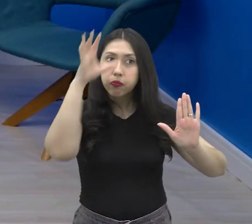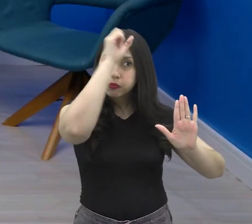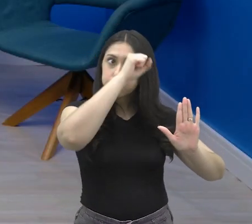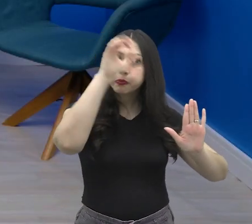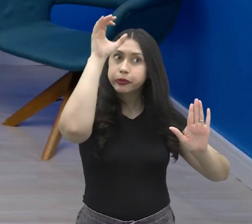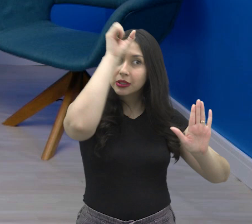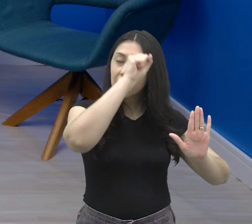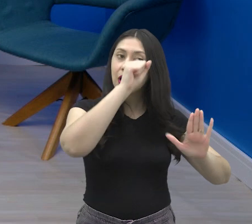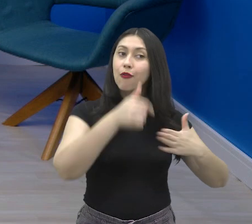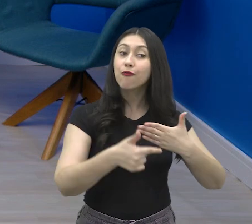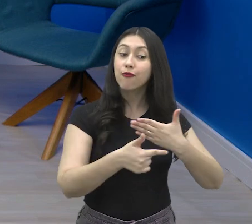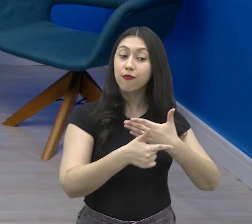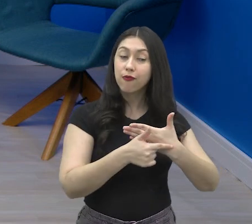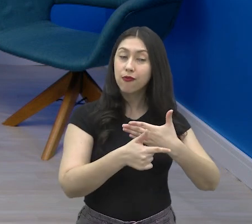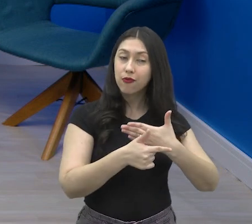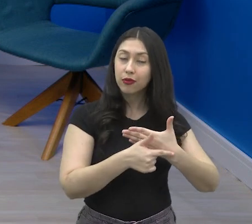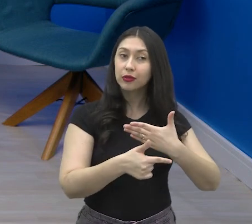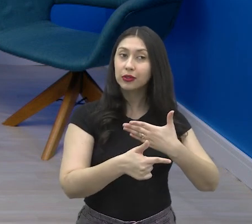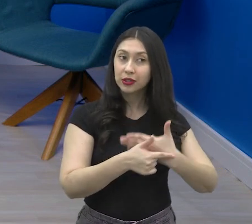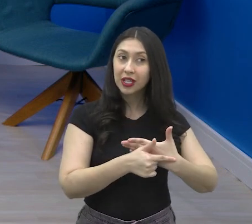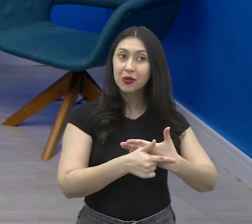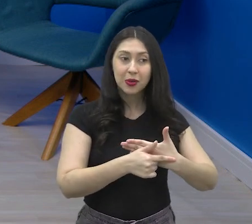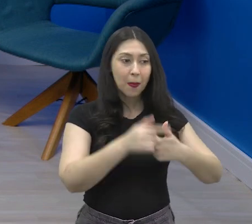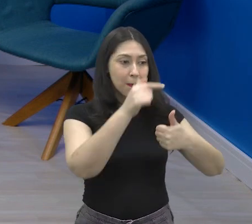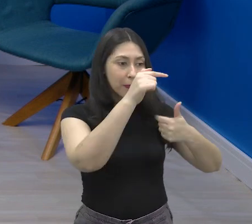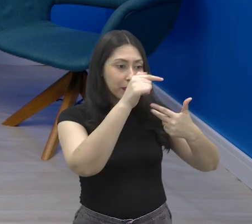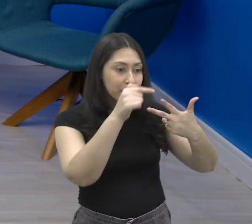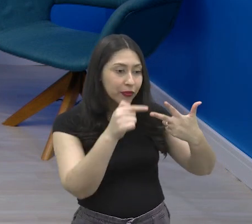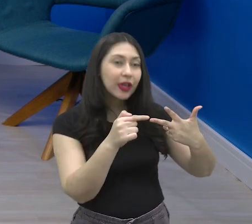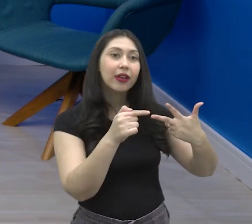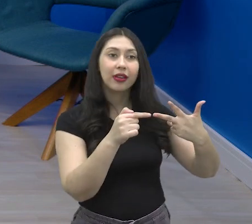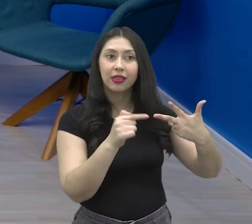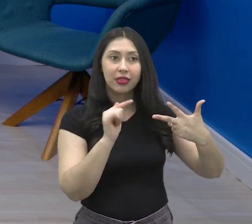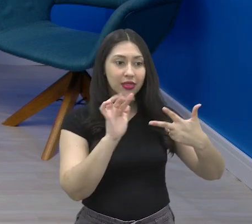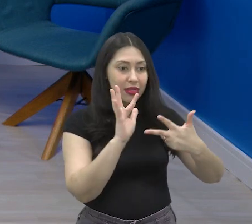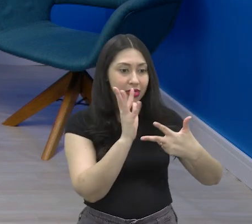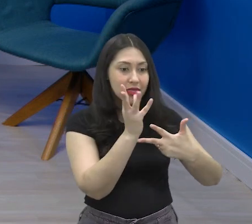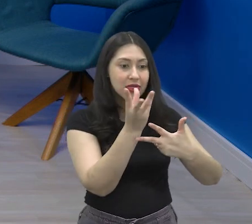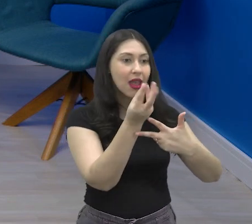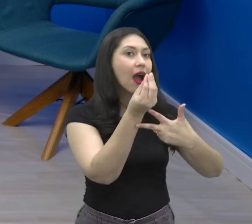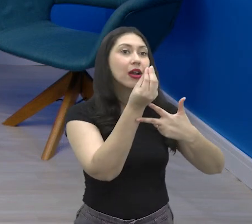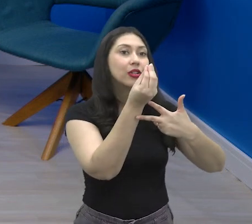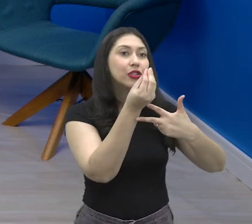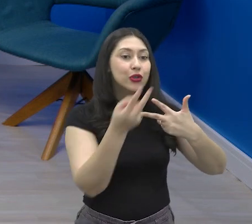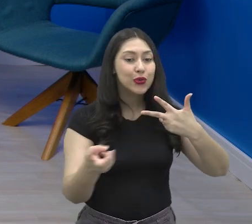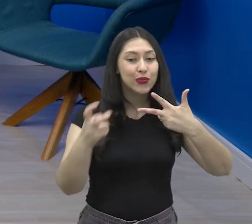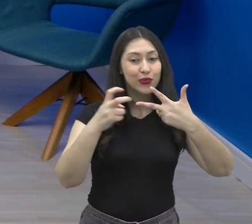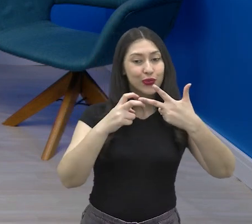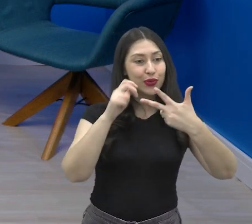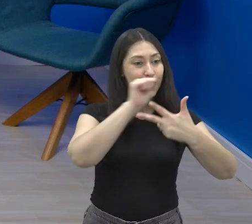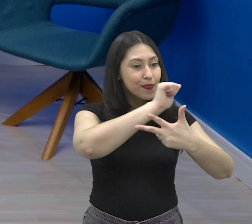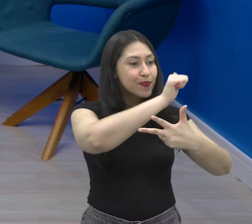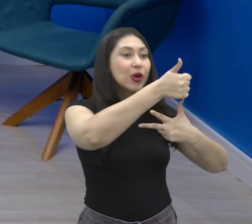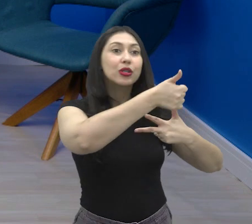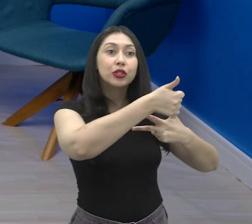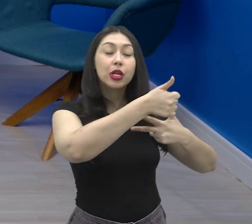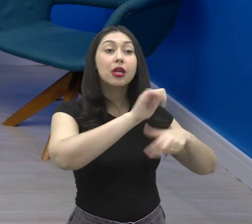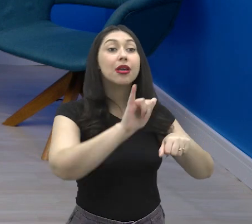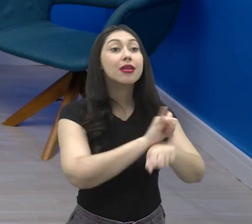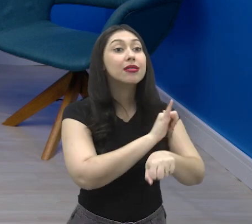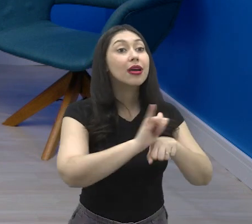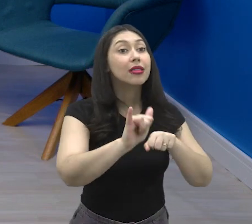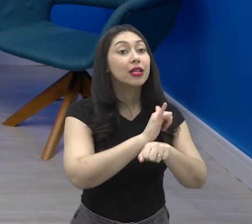bastante, entender bastante o papel desses tópicos, né, se a gente for pensar em arte, cultura, esporte,